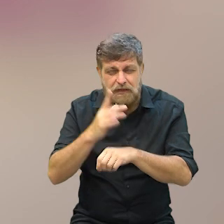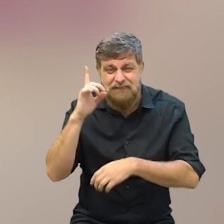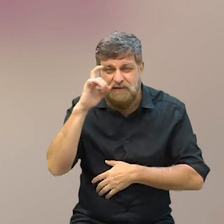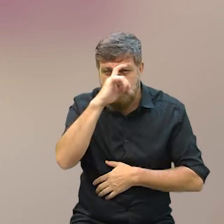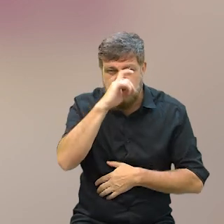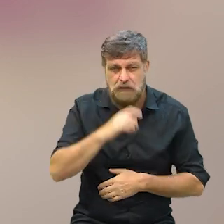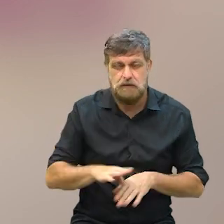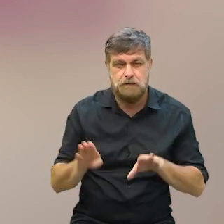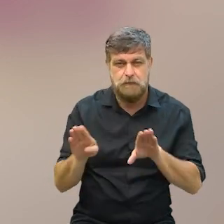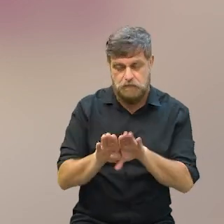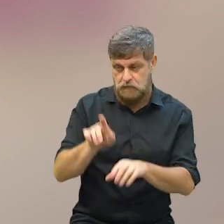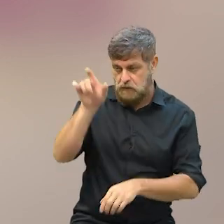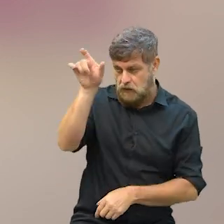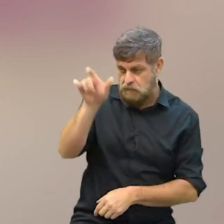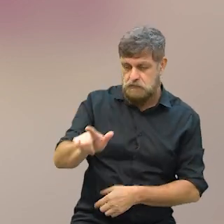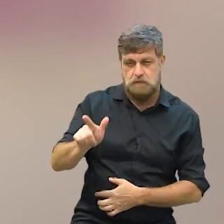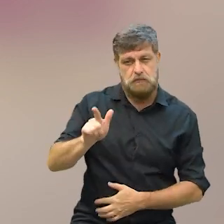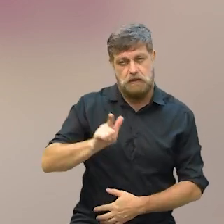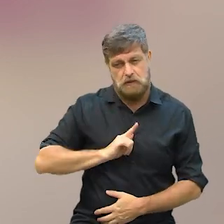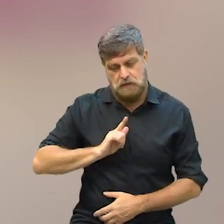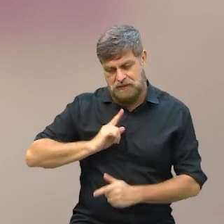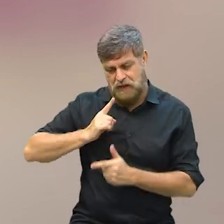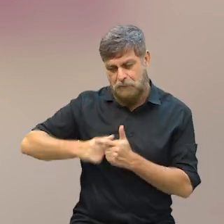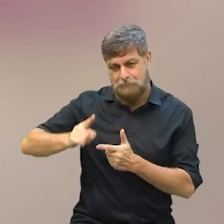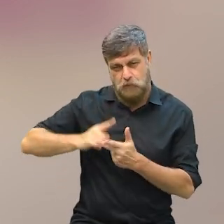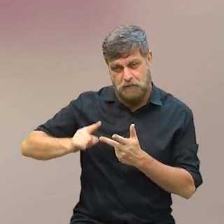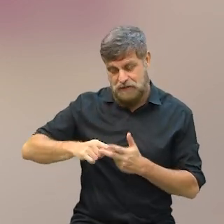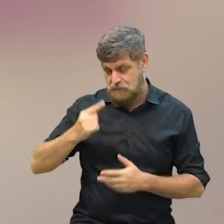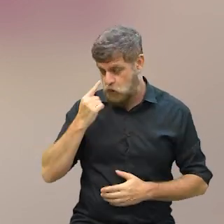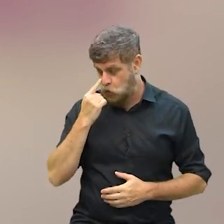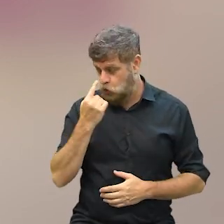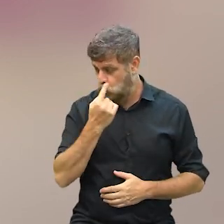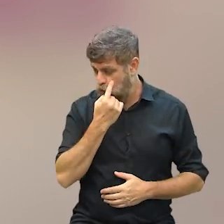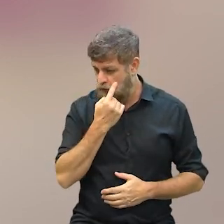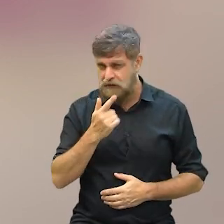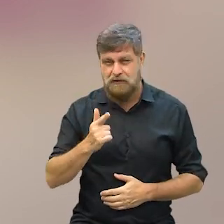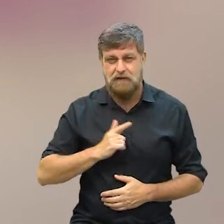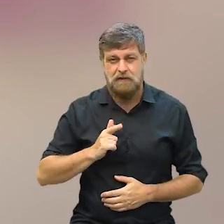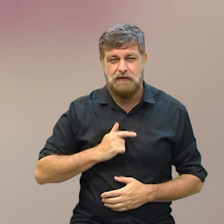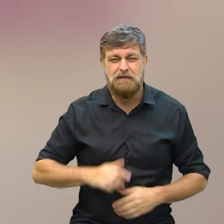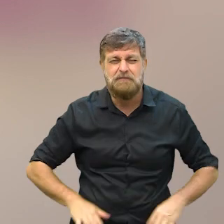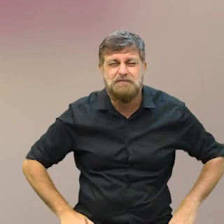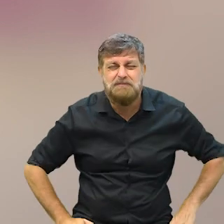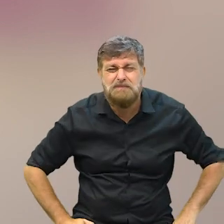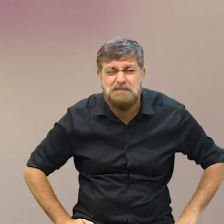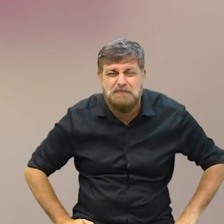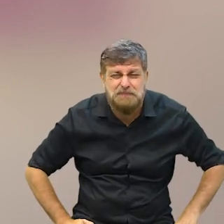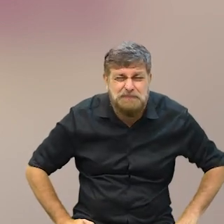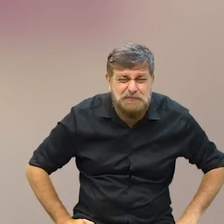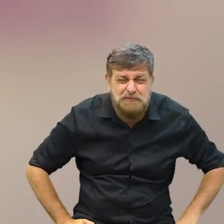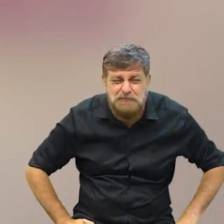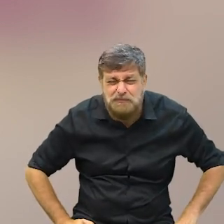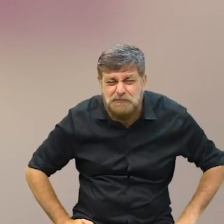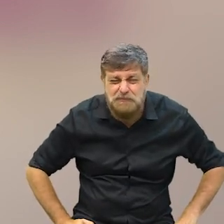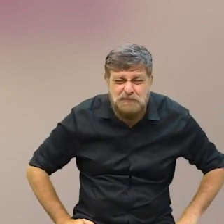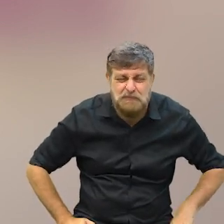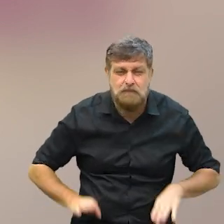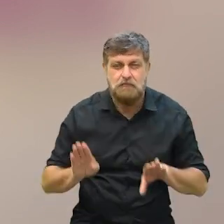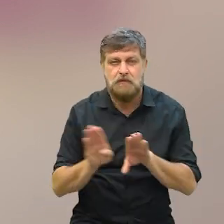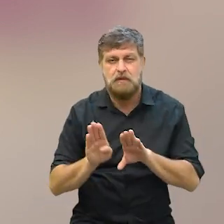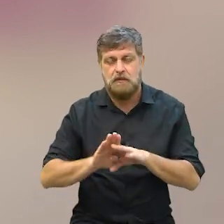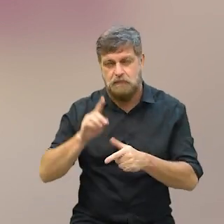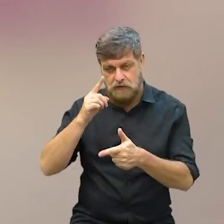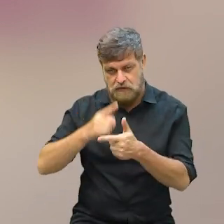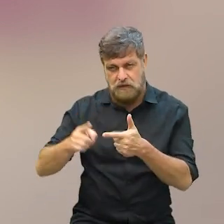Outra coisa é que a pessoa que tem um problema visual, ela aperta muito os olhos, então ela também pode